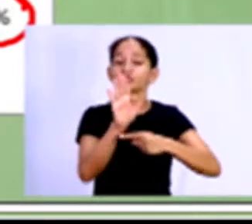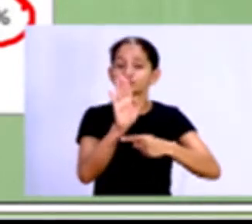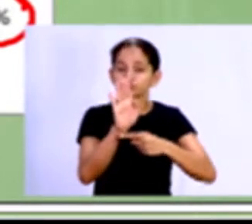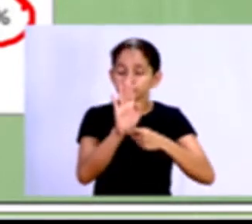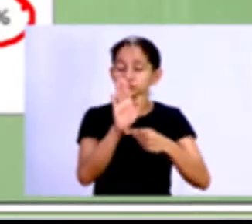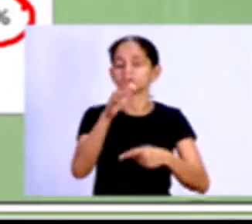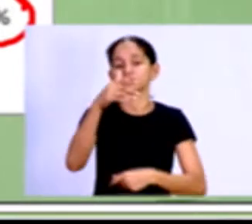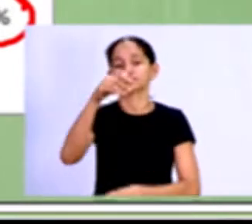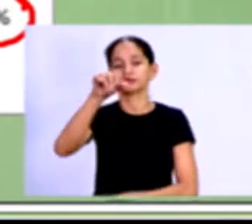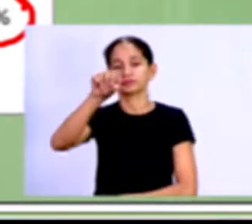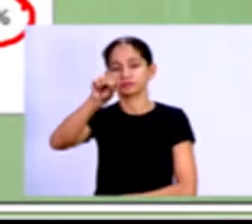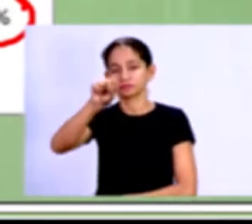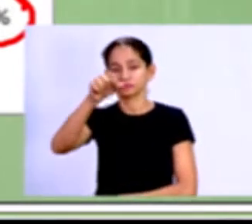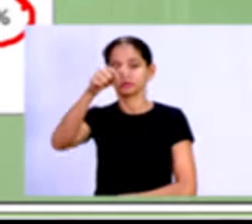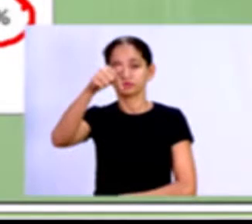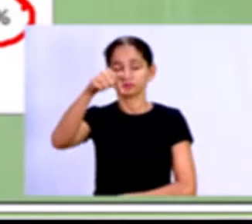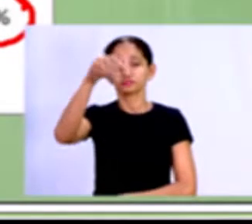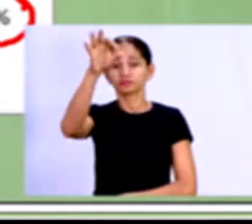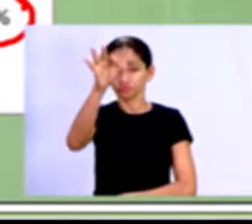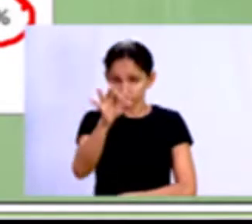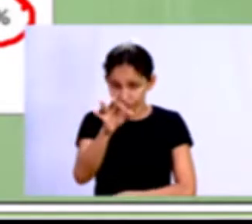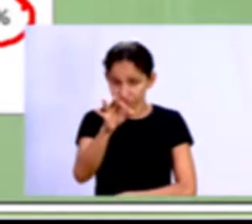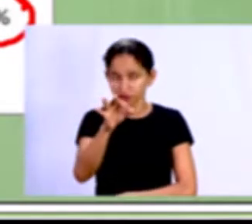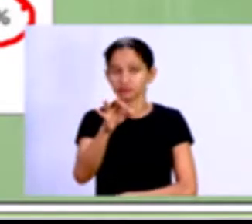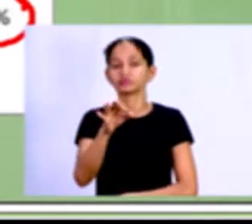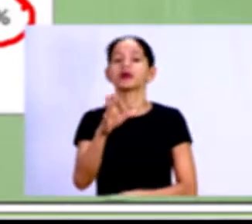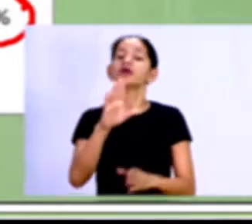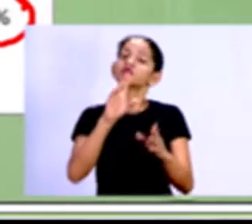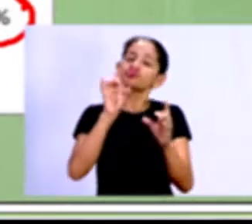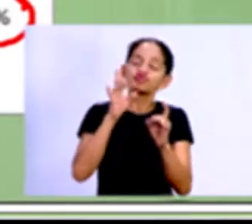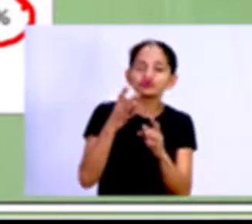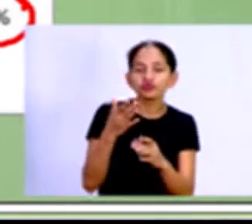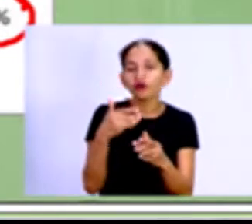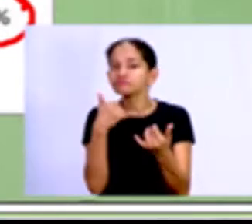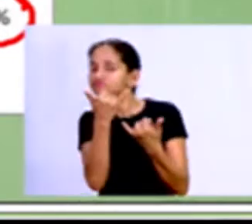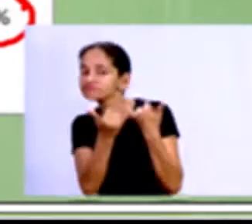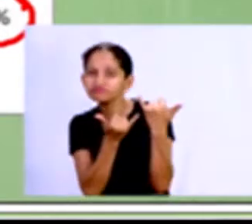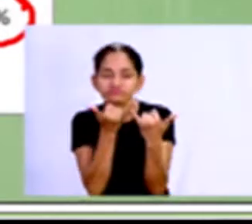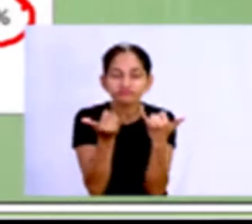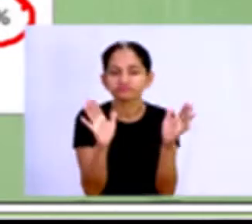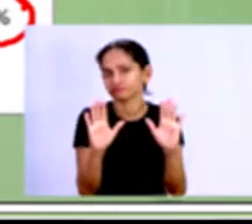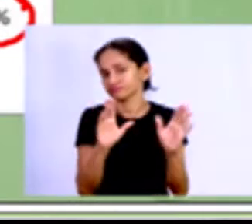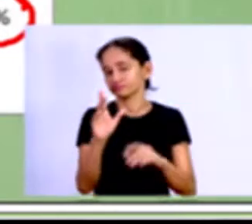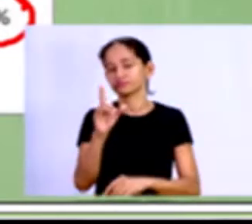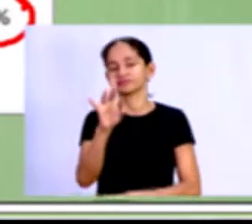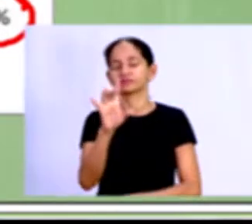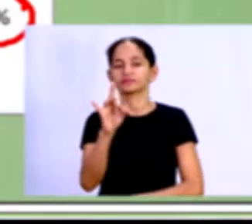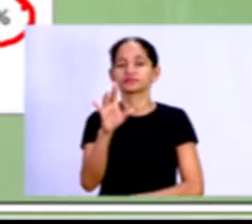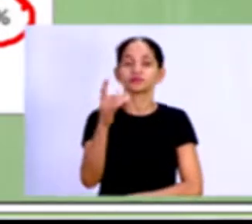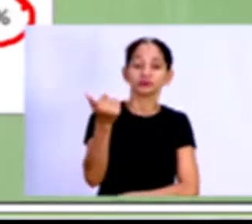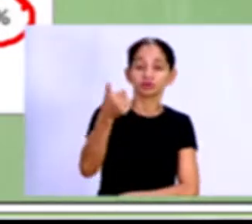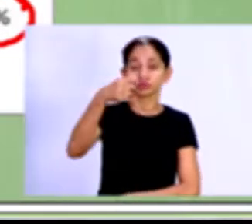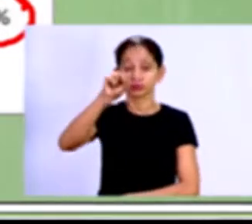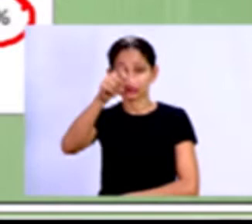com 87%, lazer também com